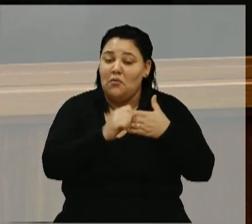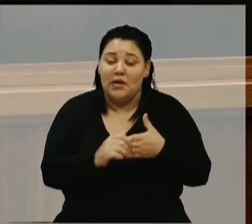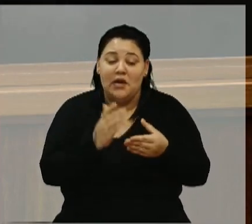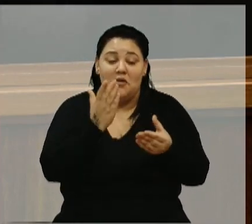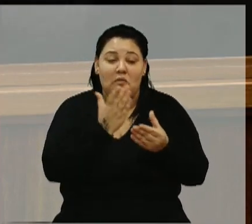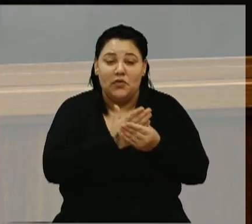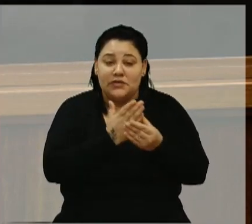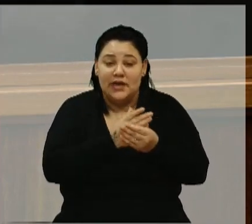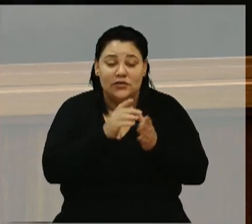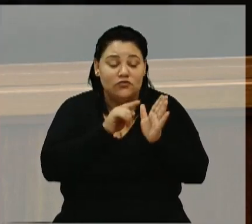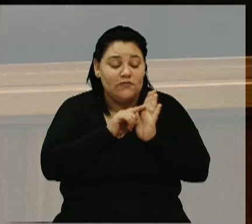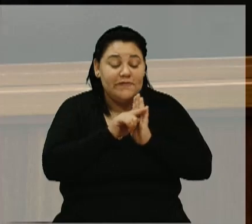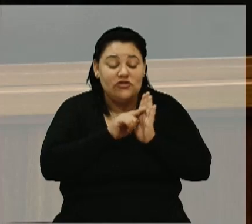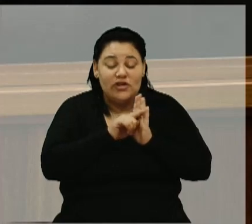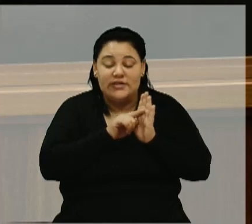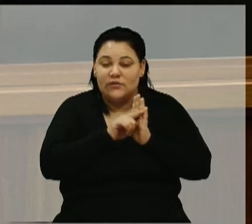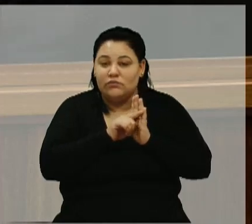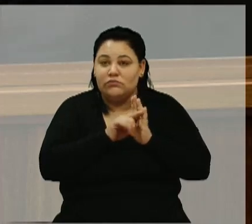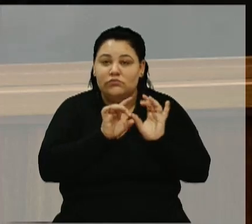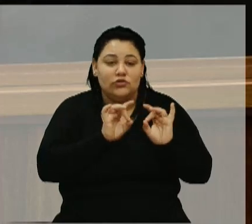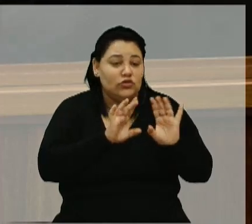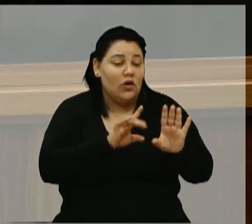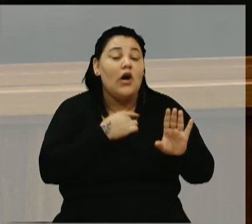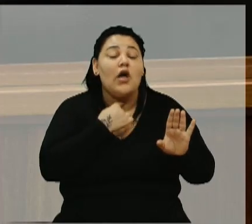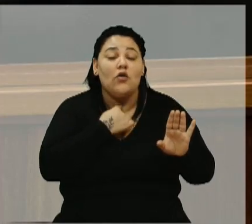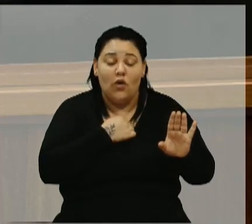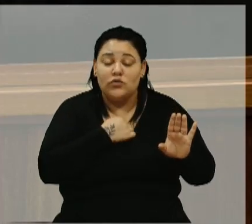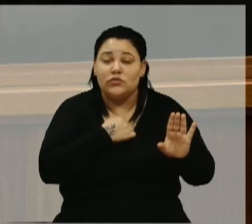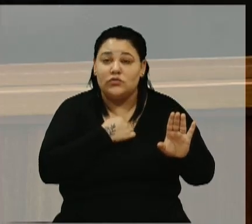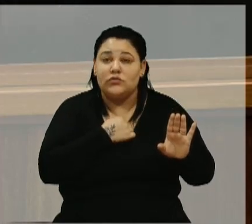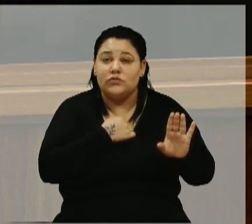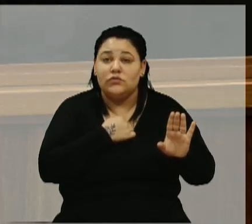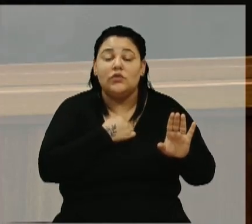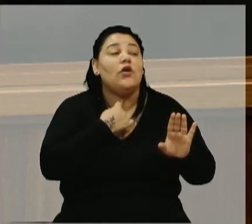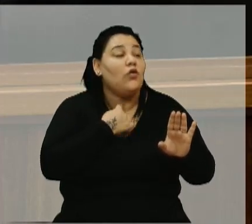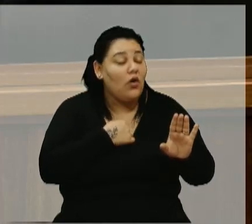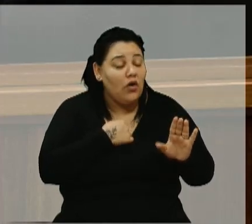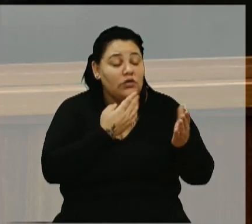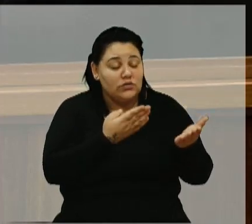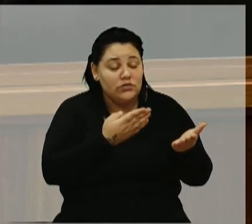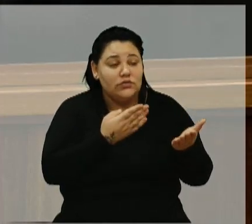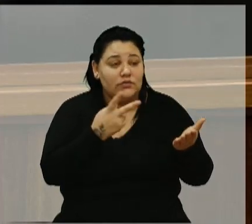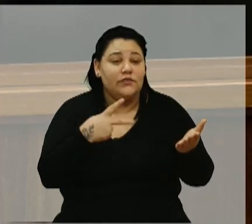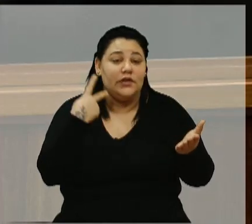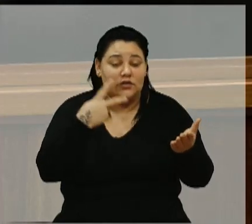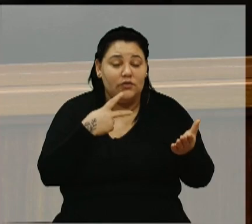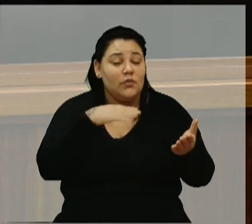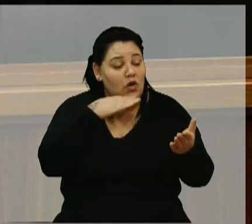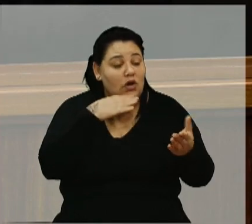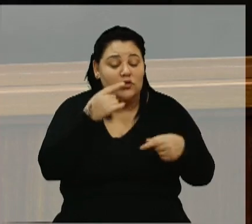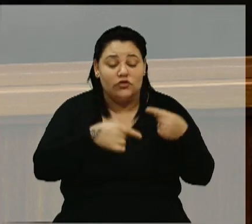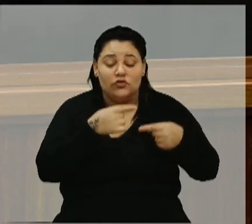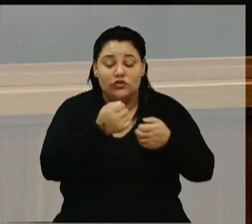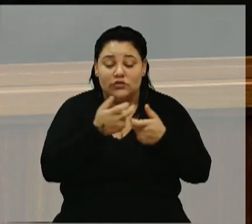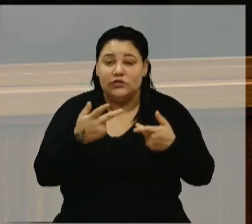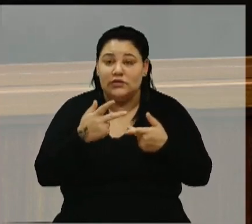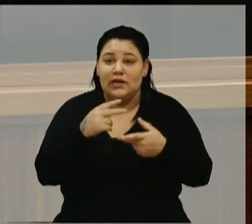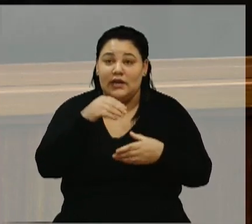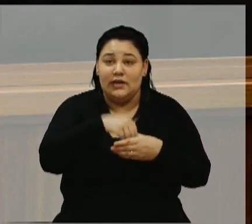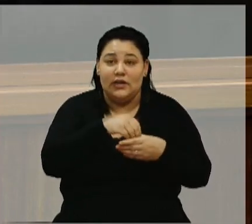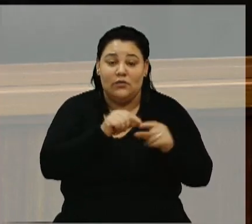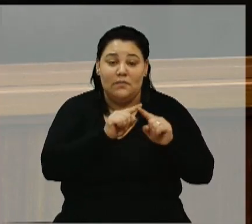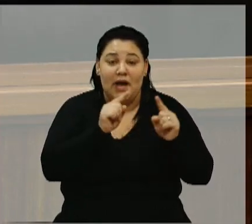as investigações. É isso. Eu gosto, vereador Bortola, gosto muito de discutir as coisas aqui dentro. Mas, para isso, eu